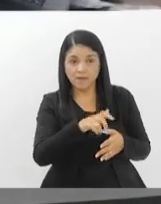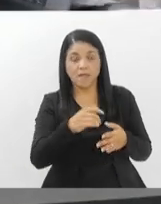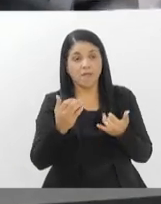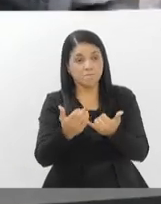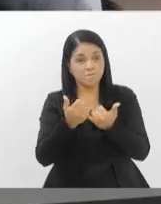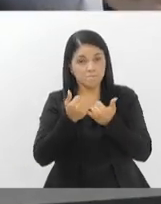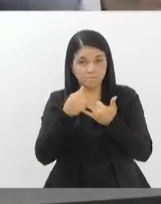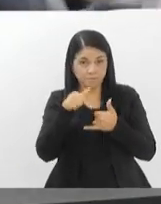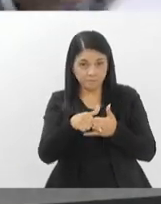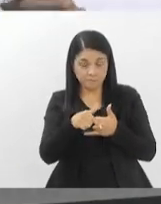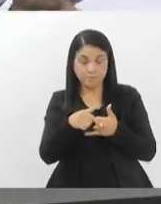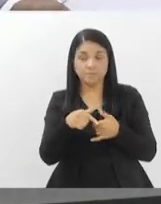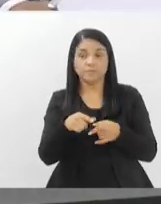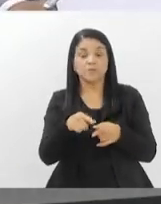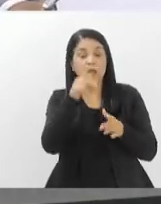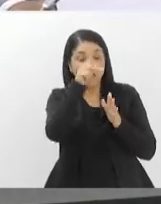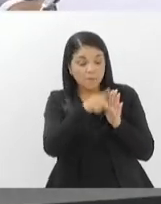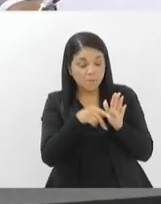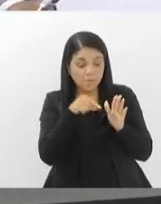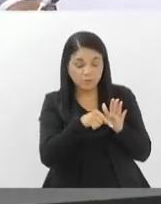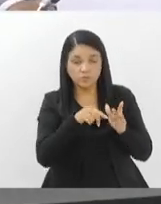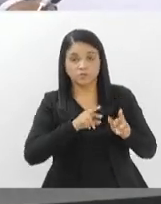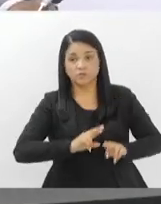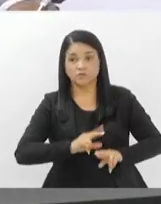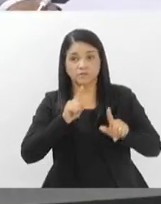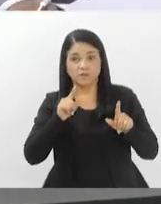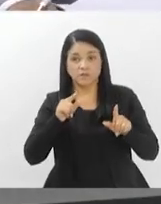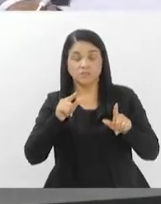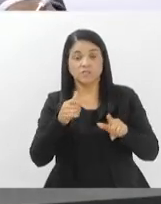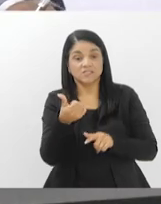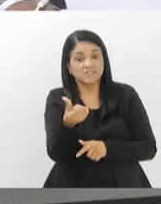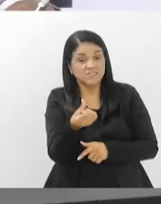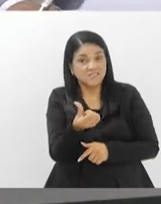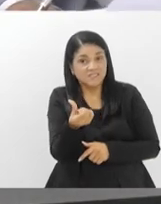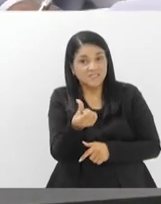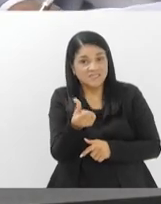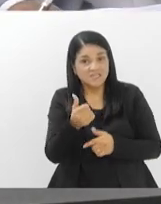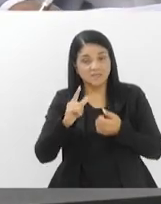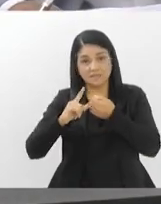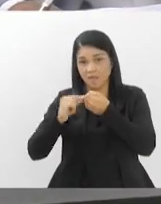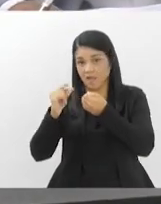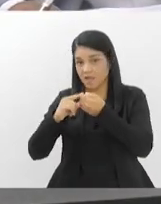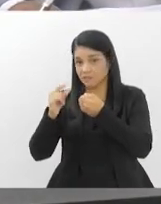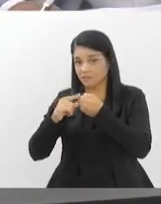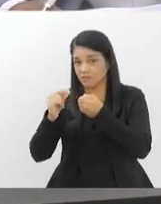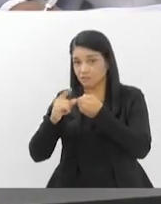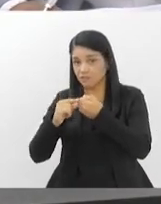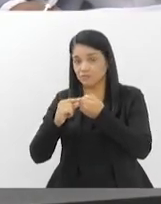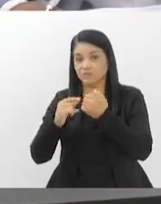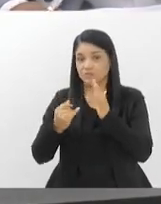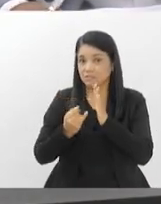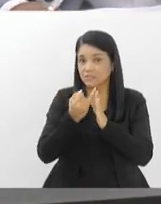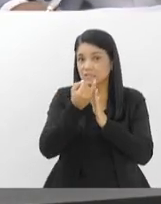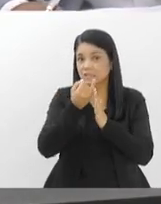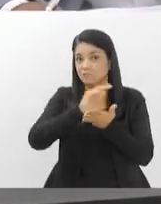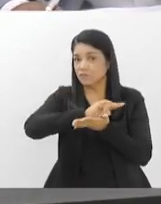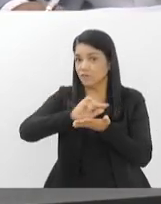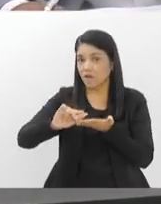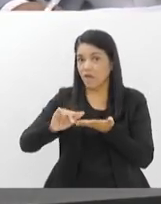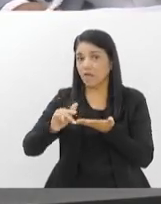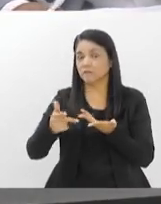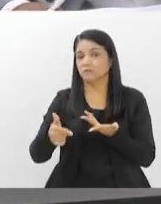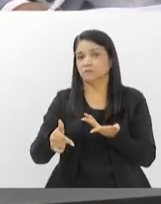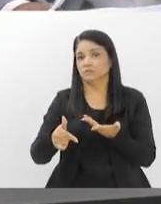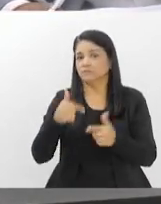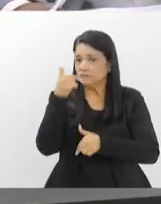Mas esse projeto, ele tem 16 artigos, dezenas de incisos, o pessoal ficou realmente